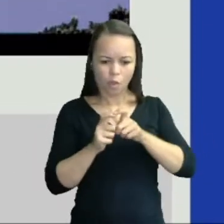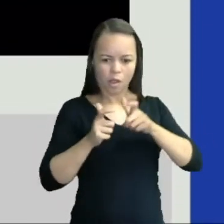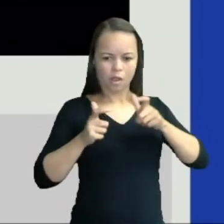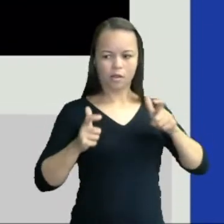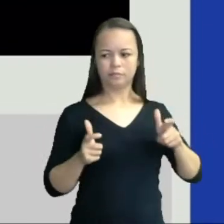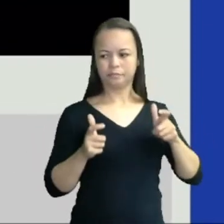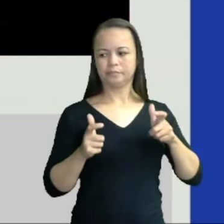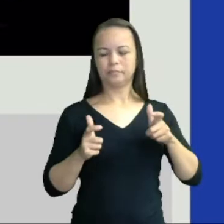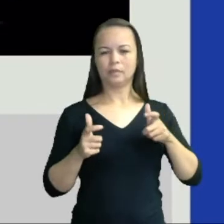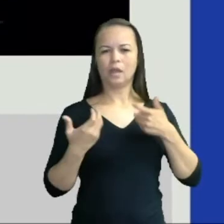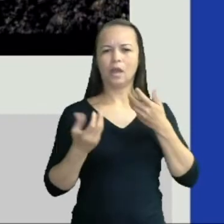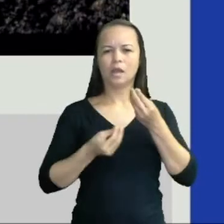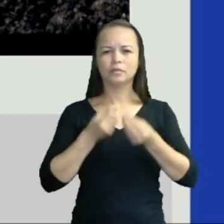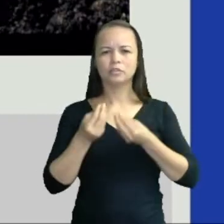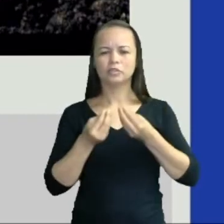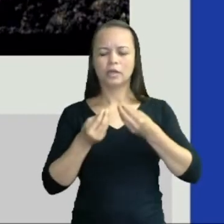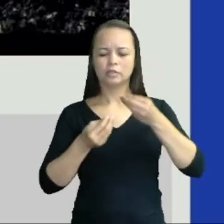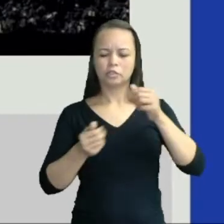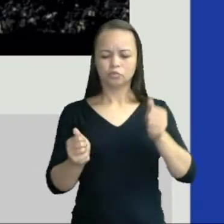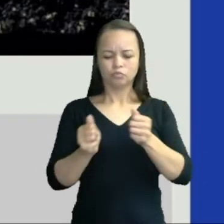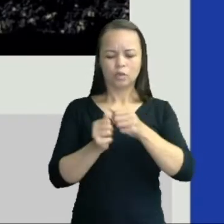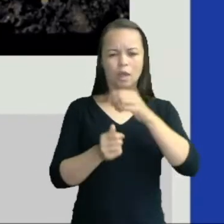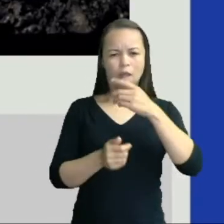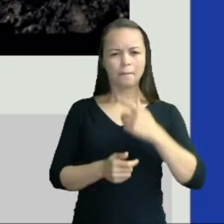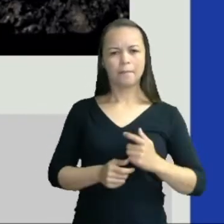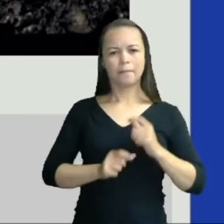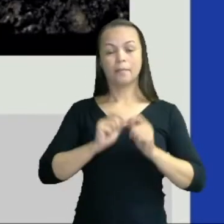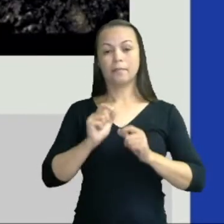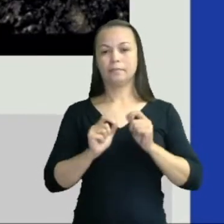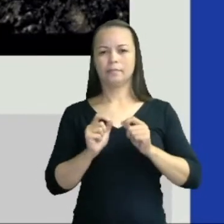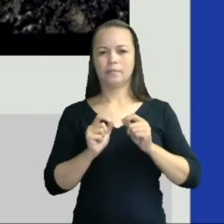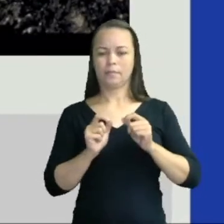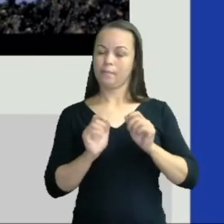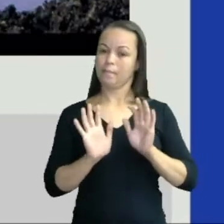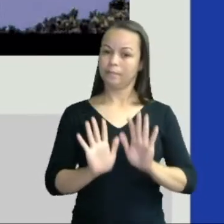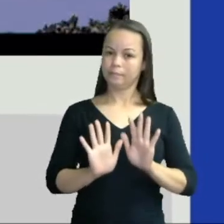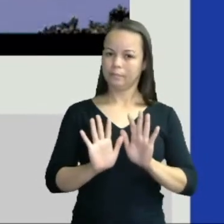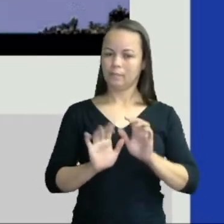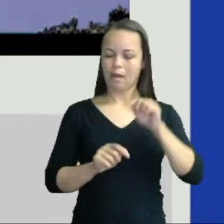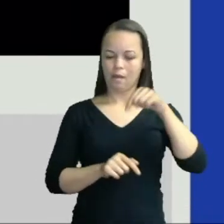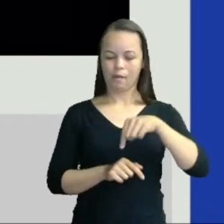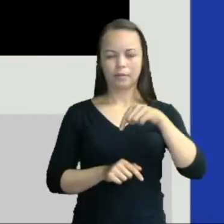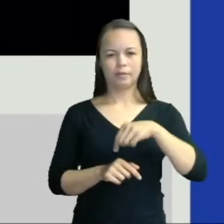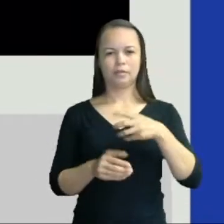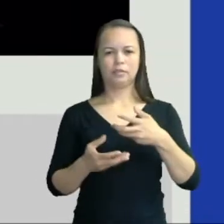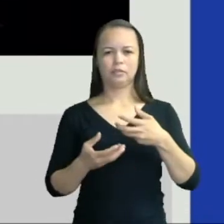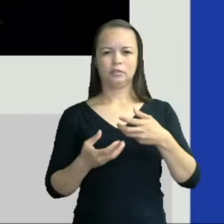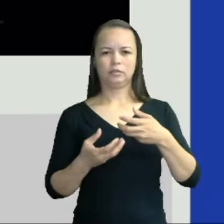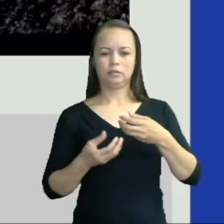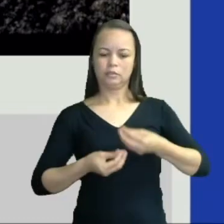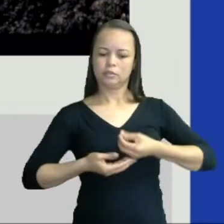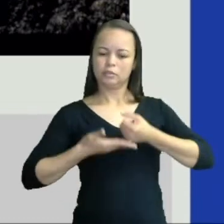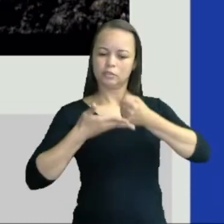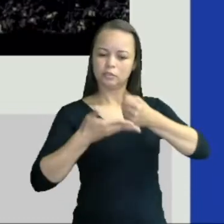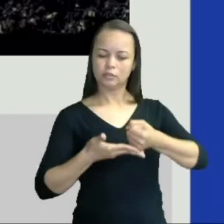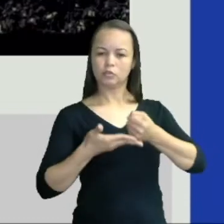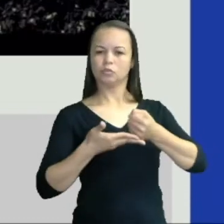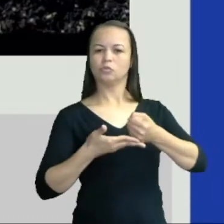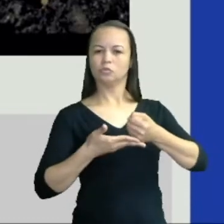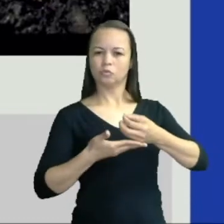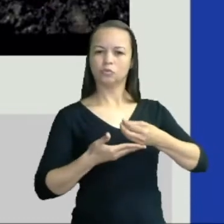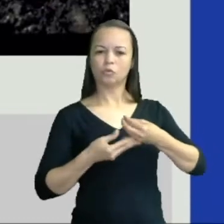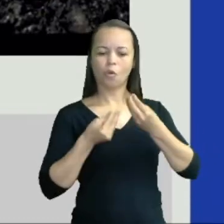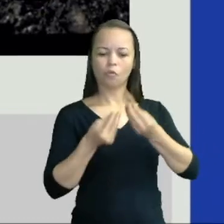imenso. Residente em mim, porém, é aqui, sirvo, dou vida. Sou